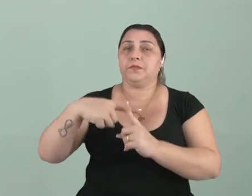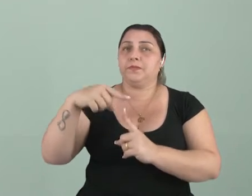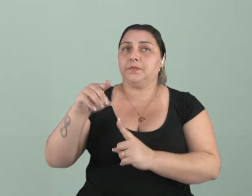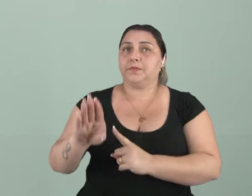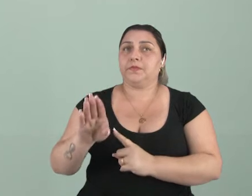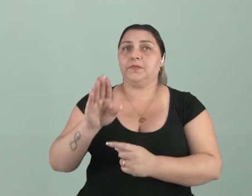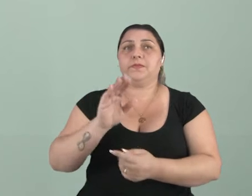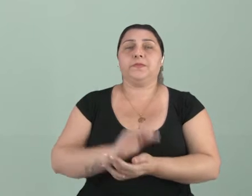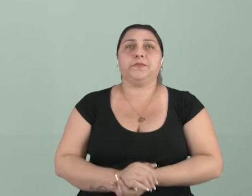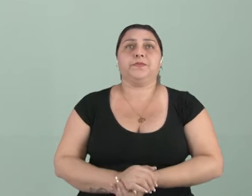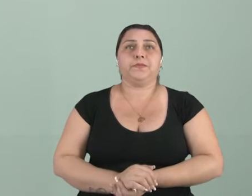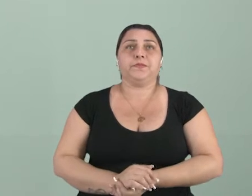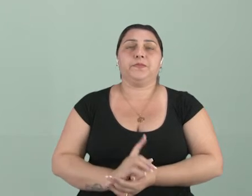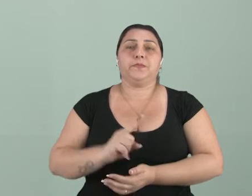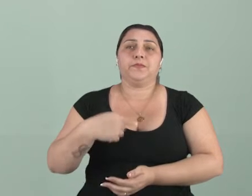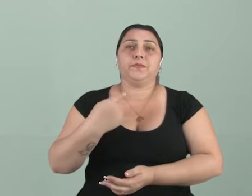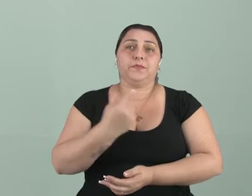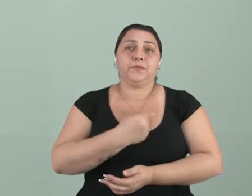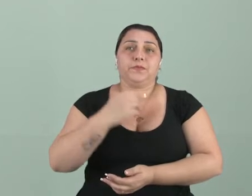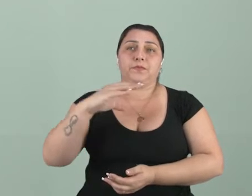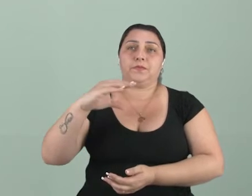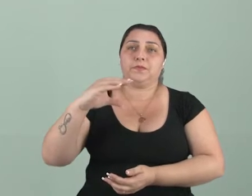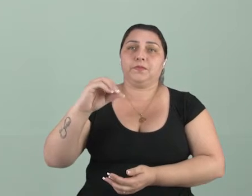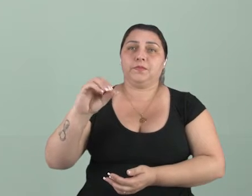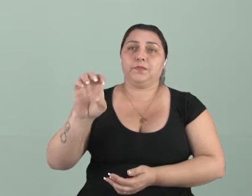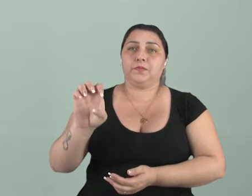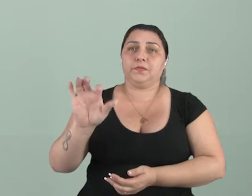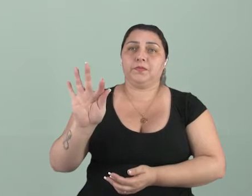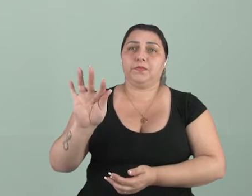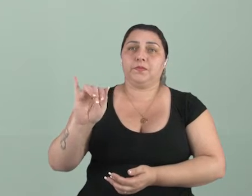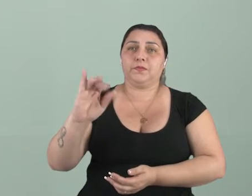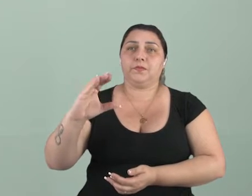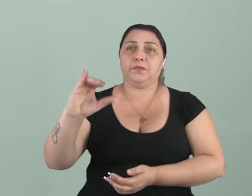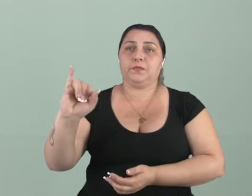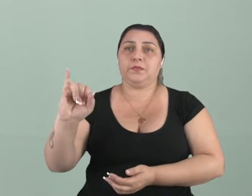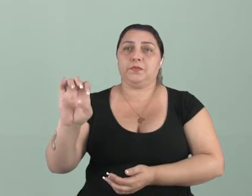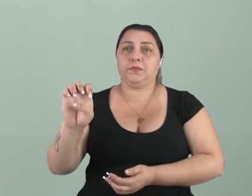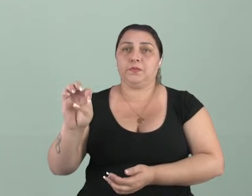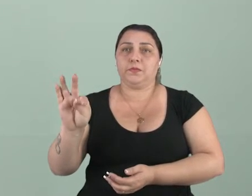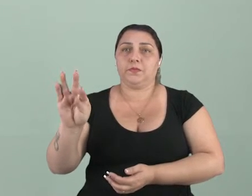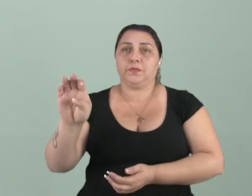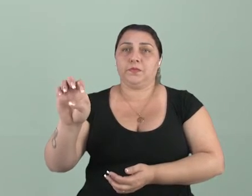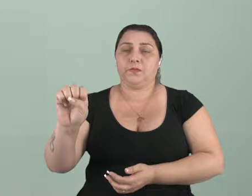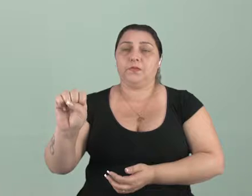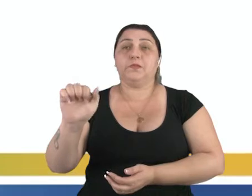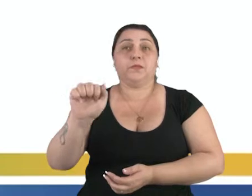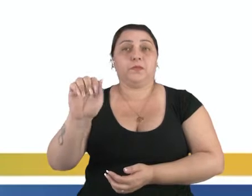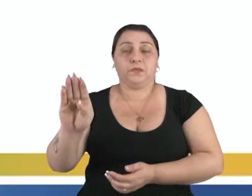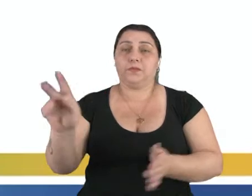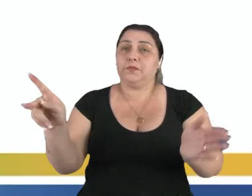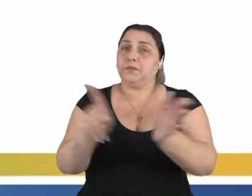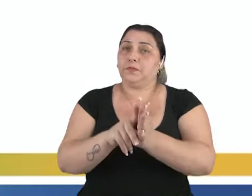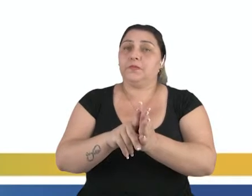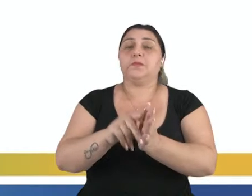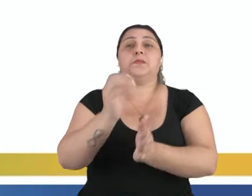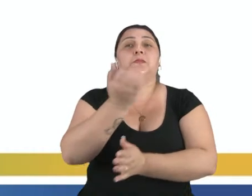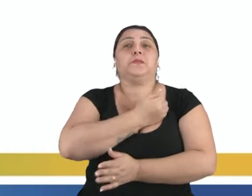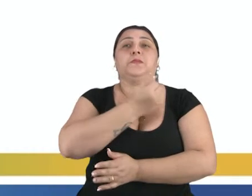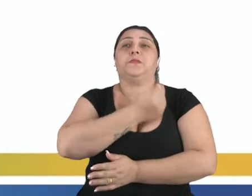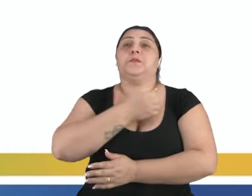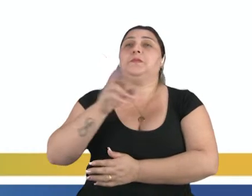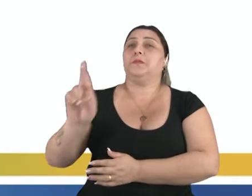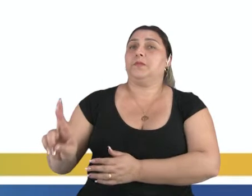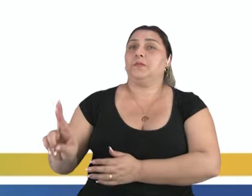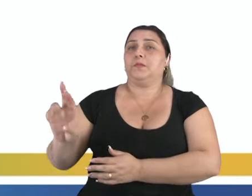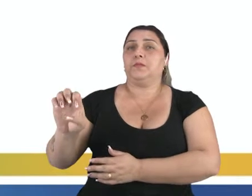a e b, eles devem pertencer aos reais, certo? Então, olha só, vejamos alguns